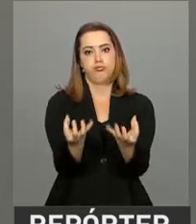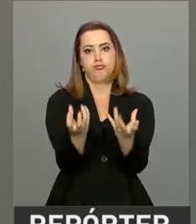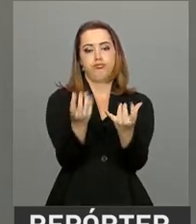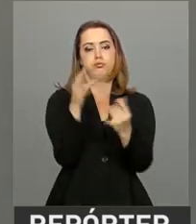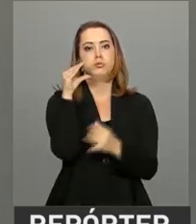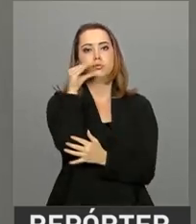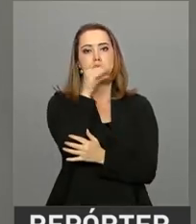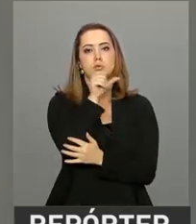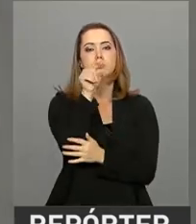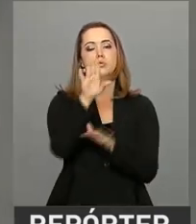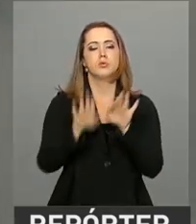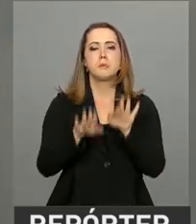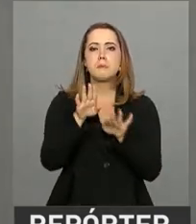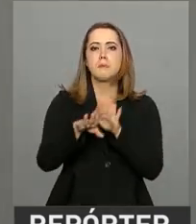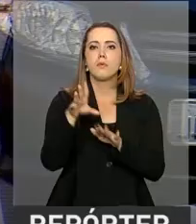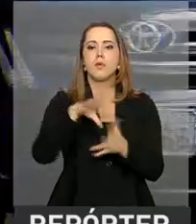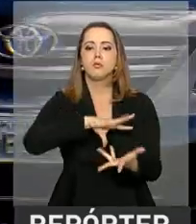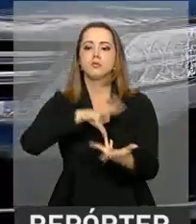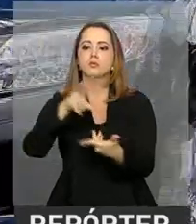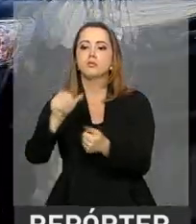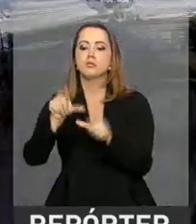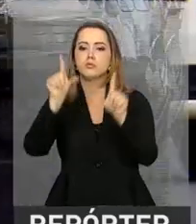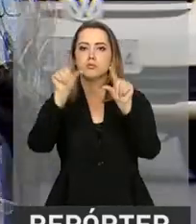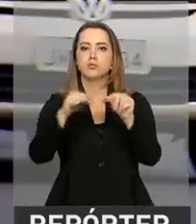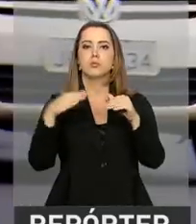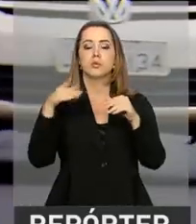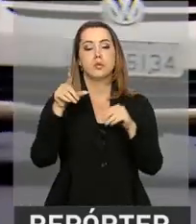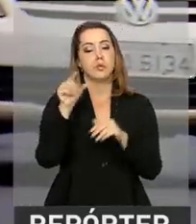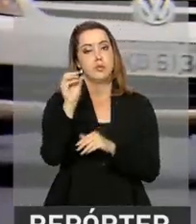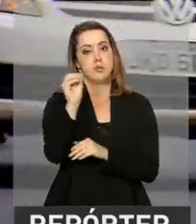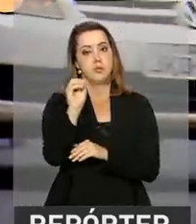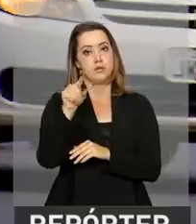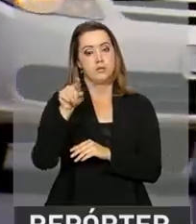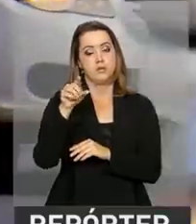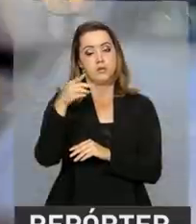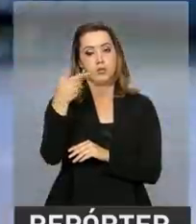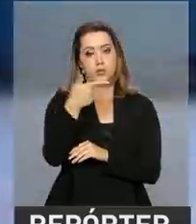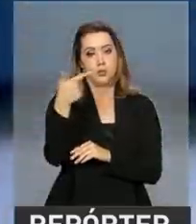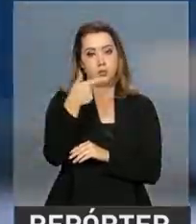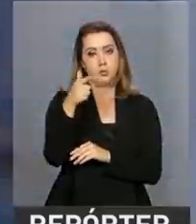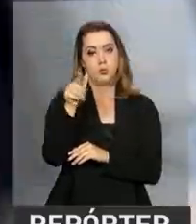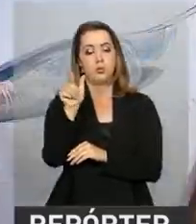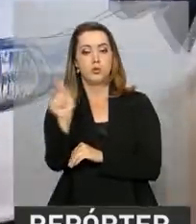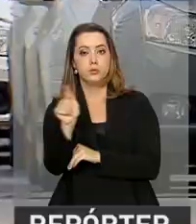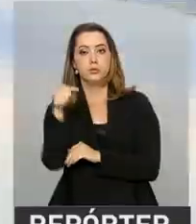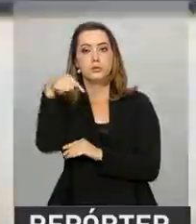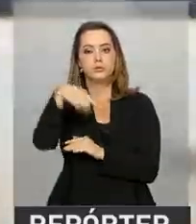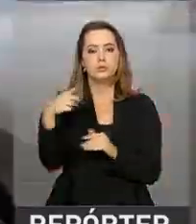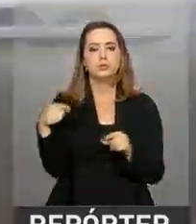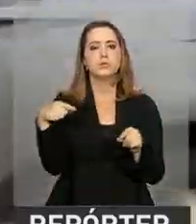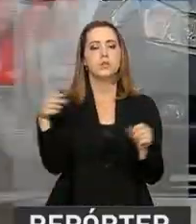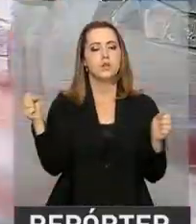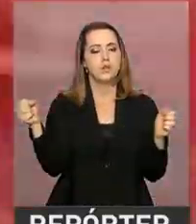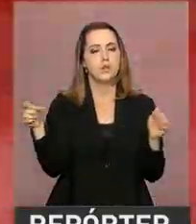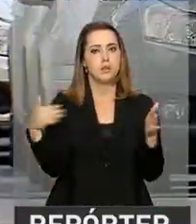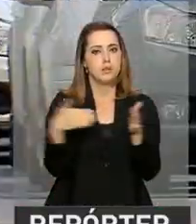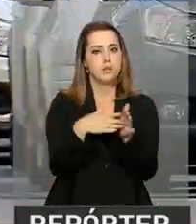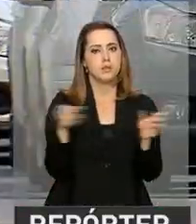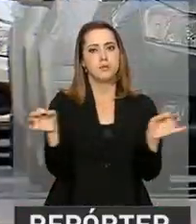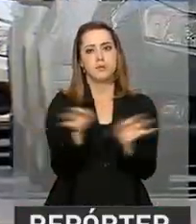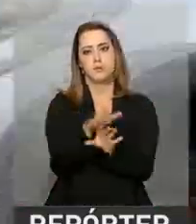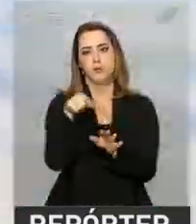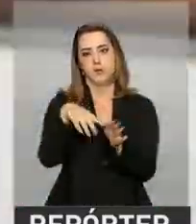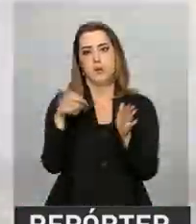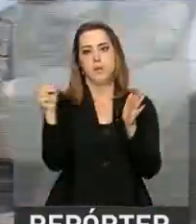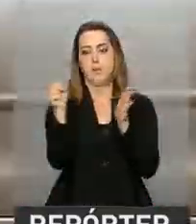aumento da temperatura média do planeta abaixo de 2º C até o fim deste século com esforços para limitar